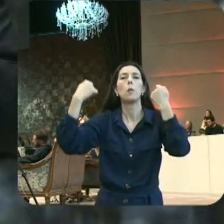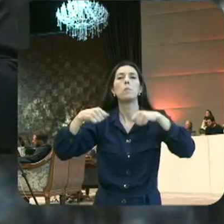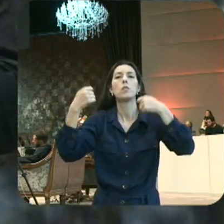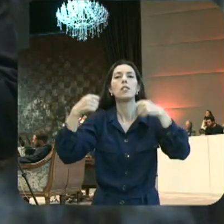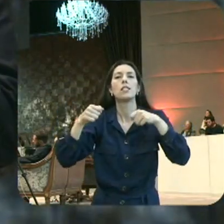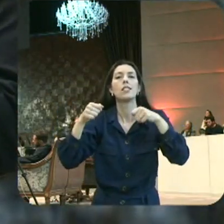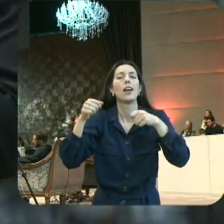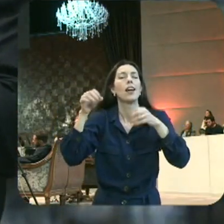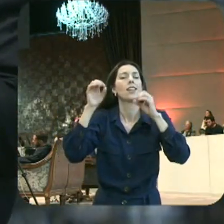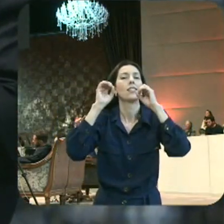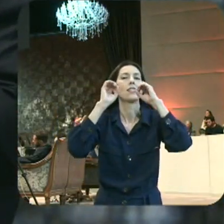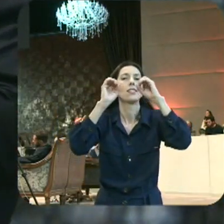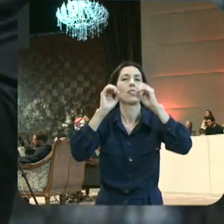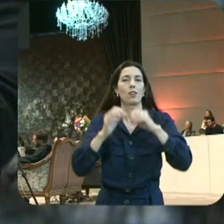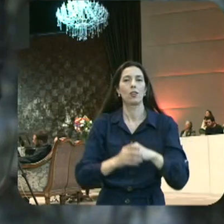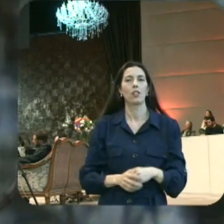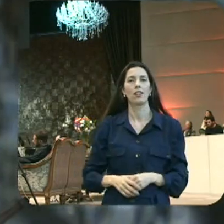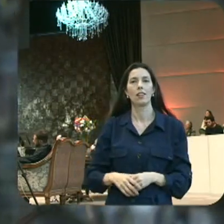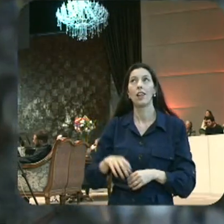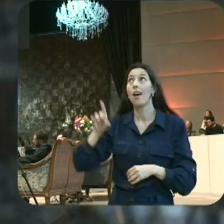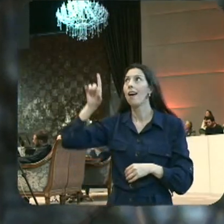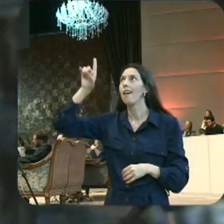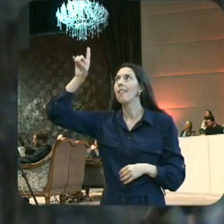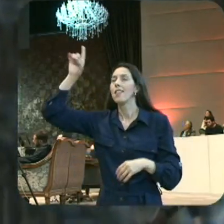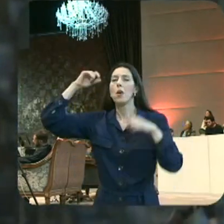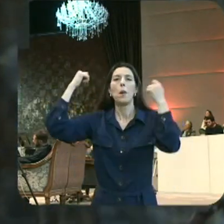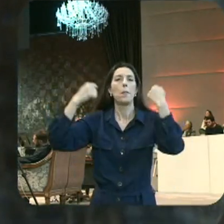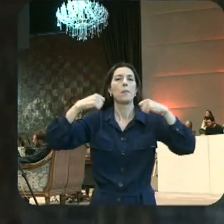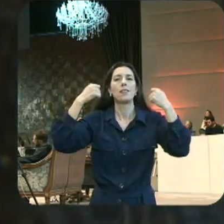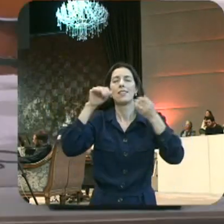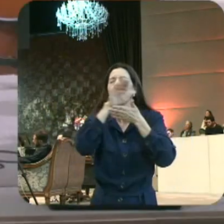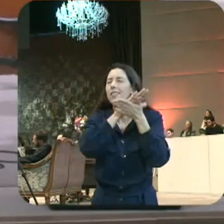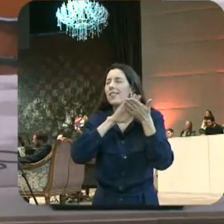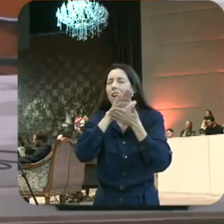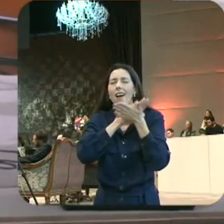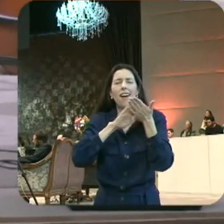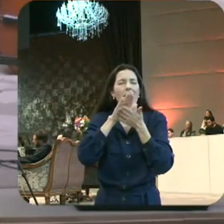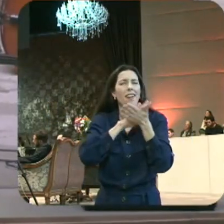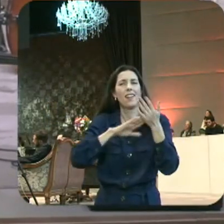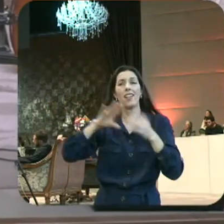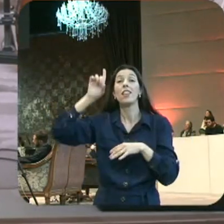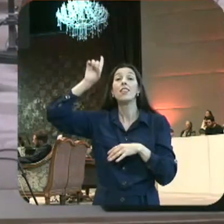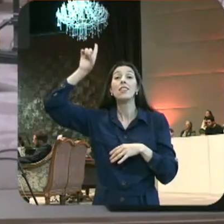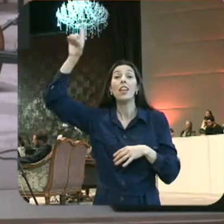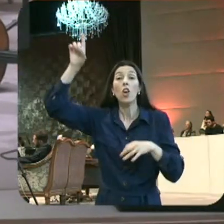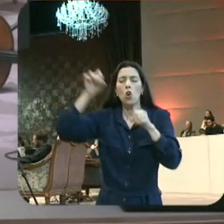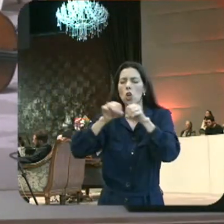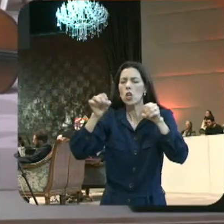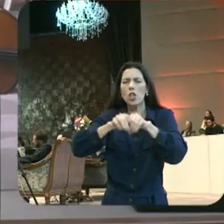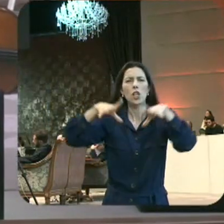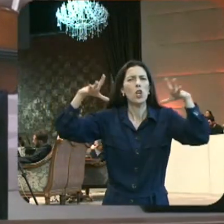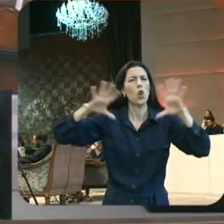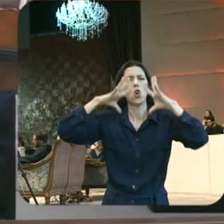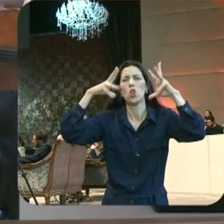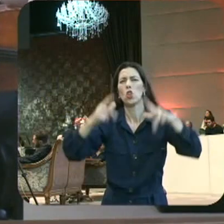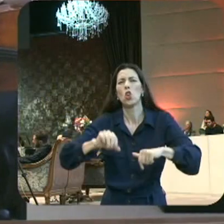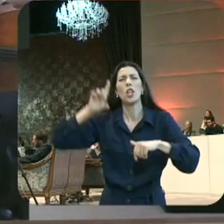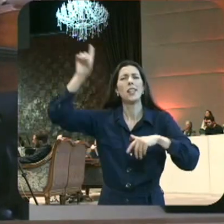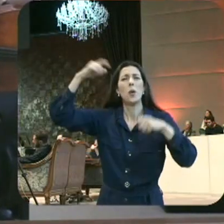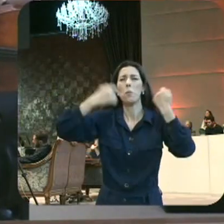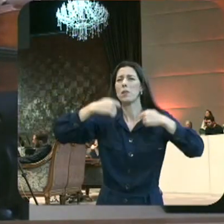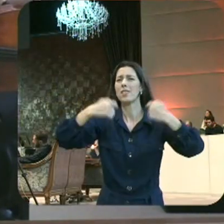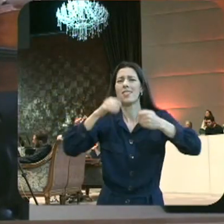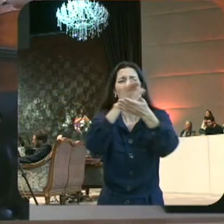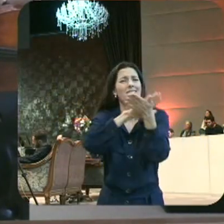nada. Você acha que Deus precisa de prata e ouro? Ele que inventou, Ele que criou o céu, a terra, tudo que existe. Ele não precisa de